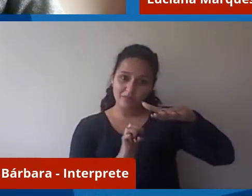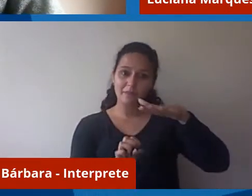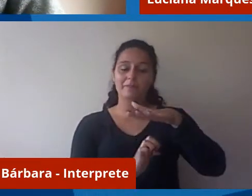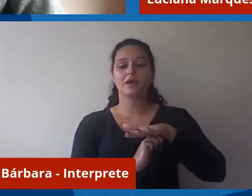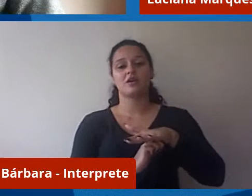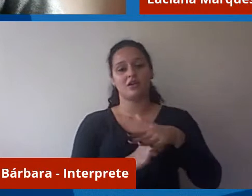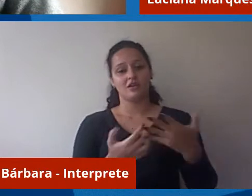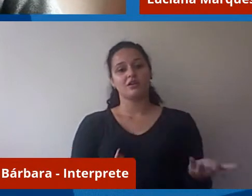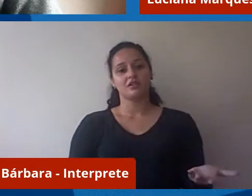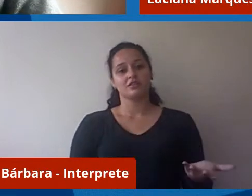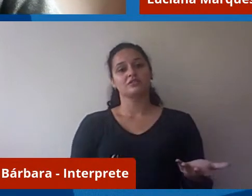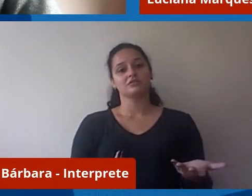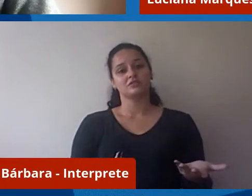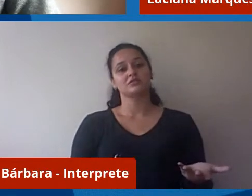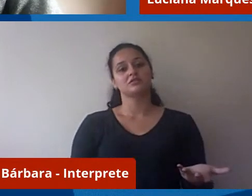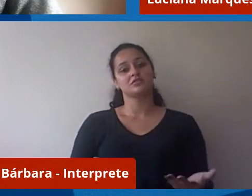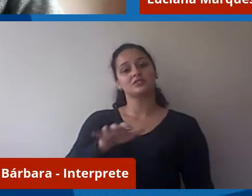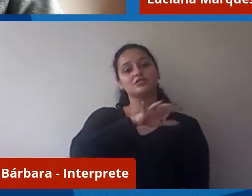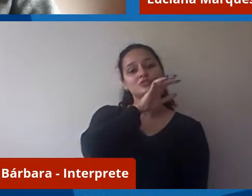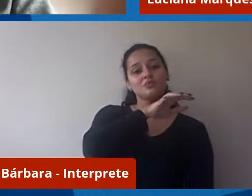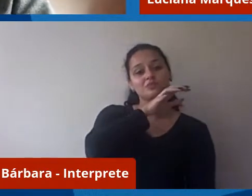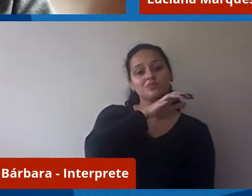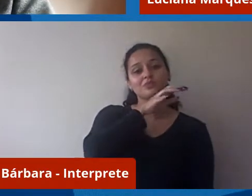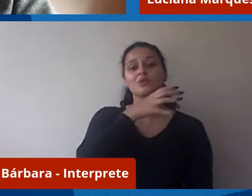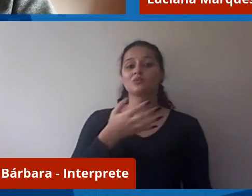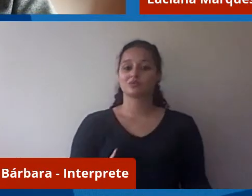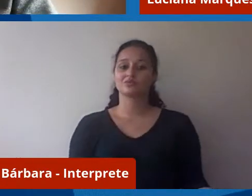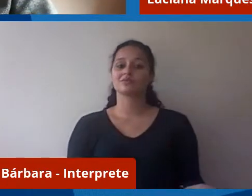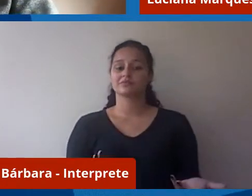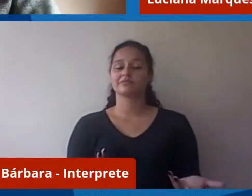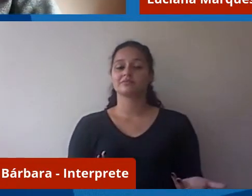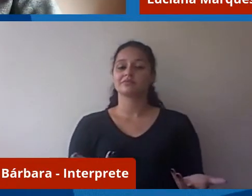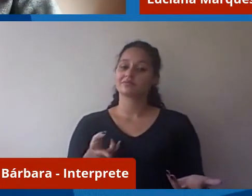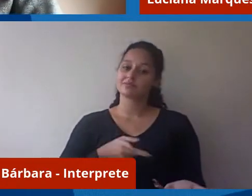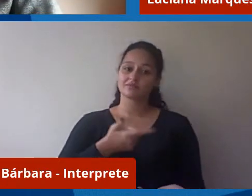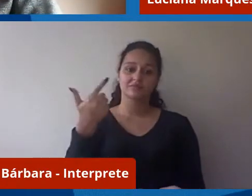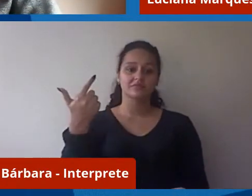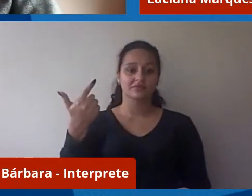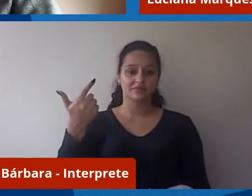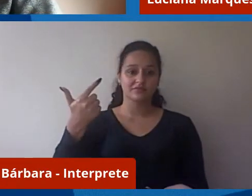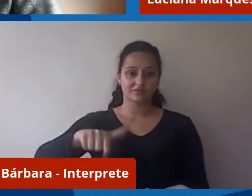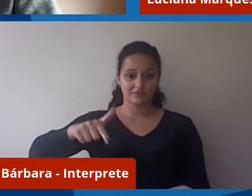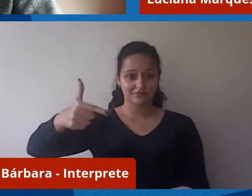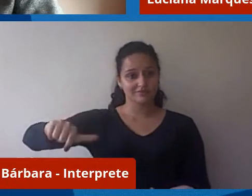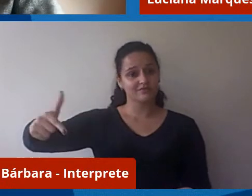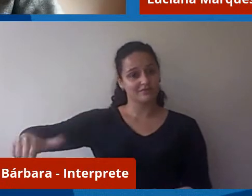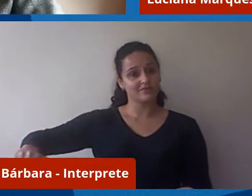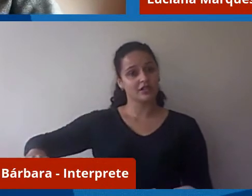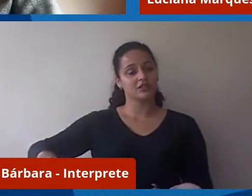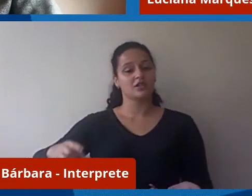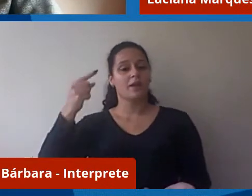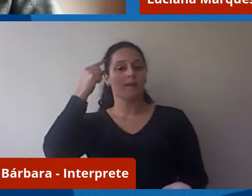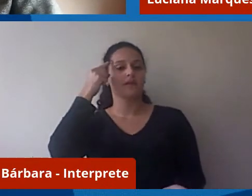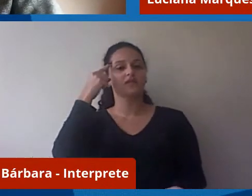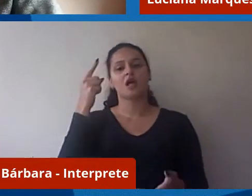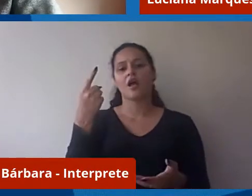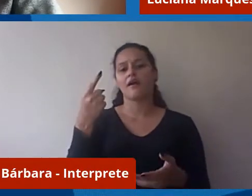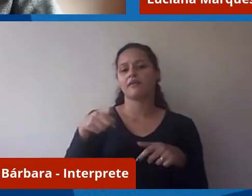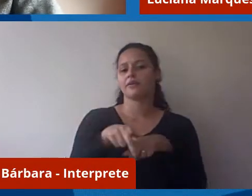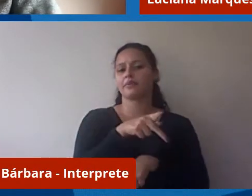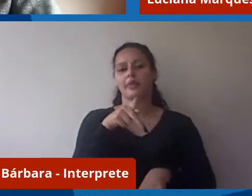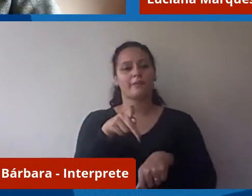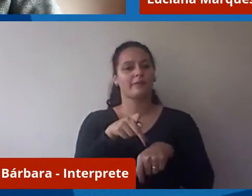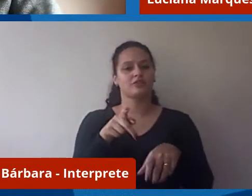investimentos, imposto às heranças e assim por diante. Que agora vem a discussão, o Estado está quebrado, de onde